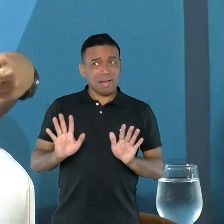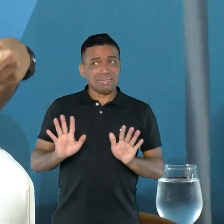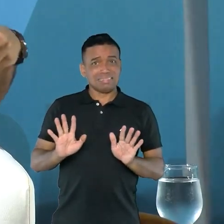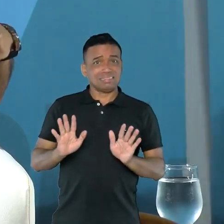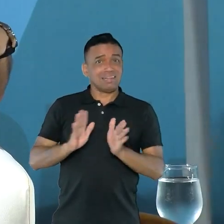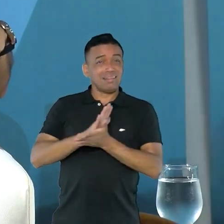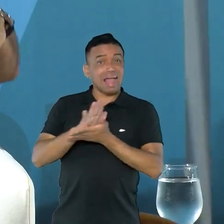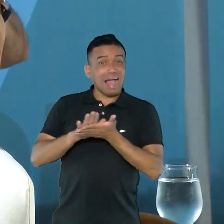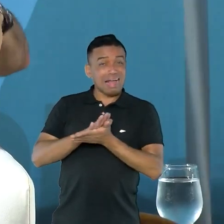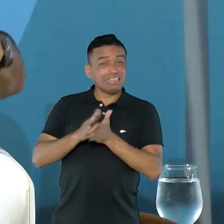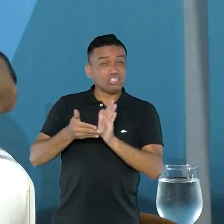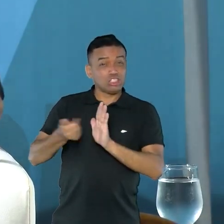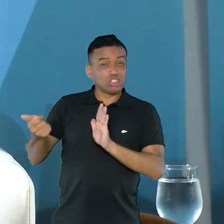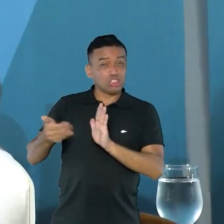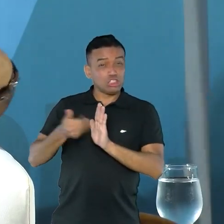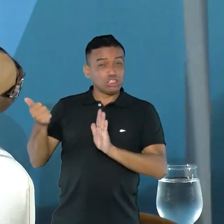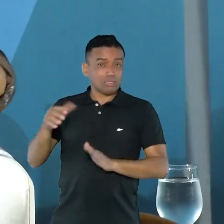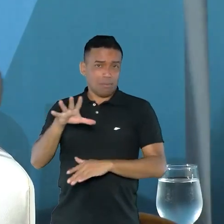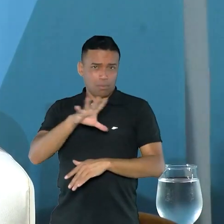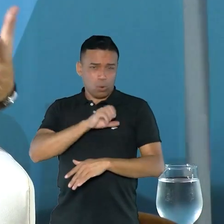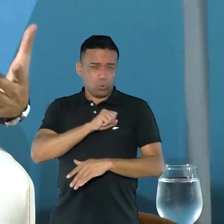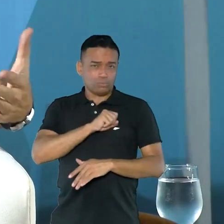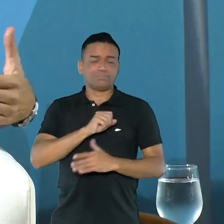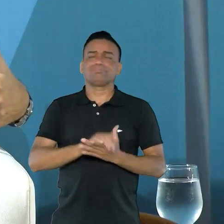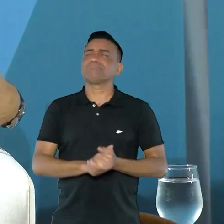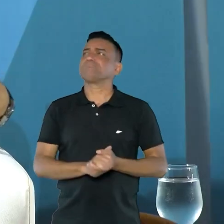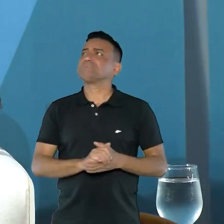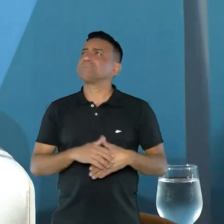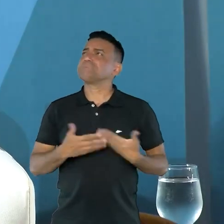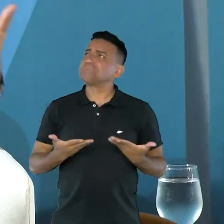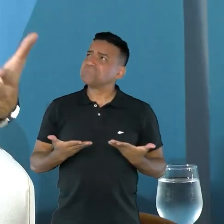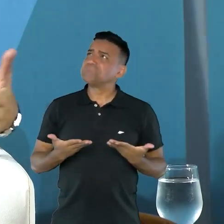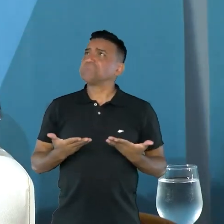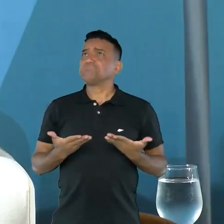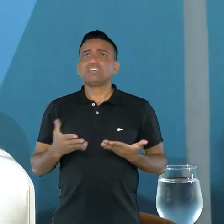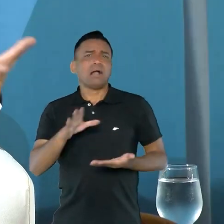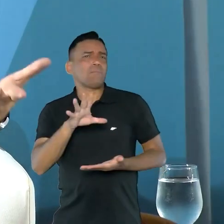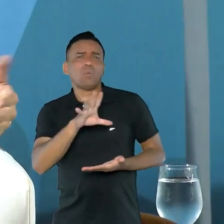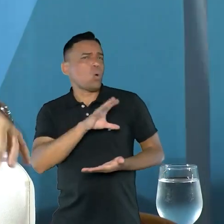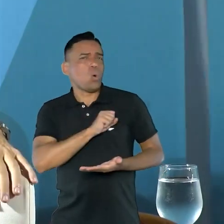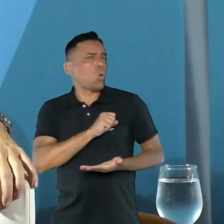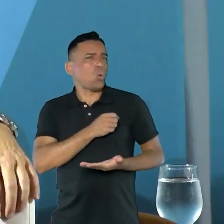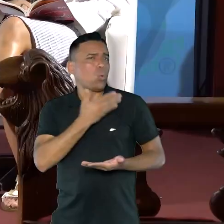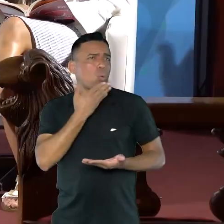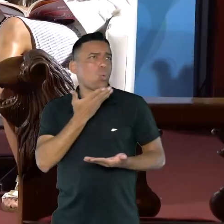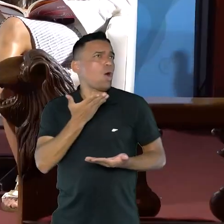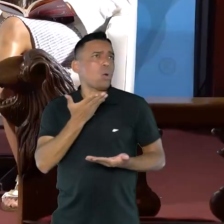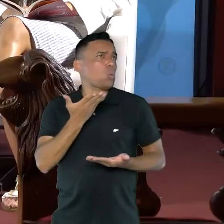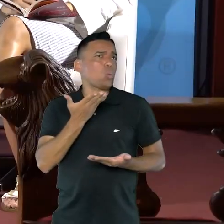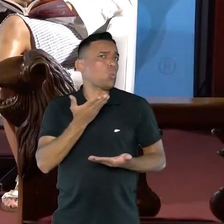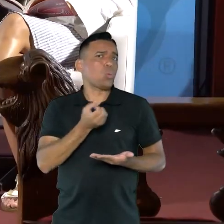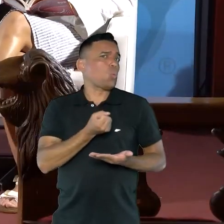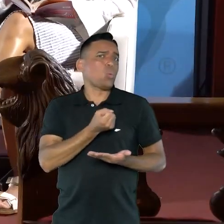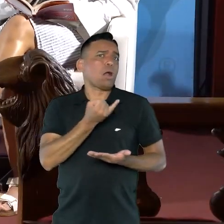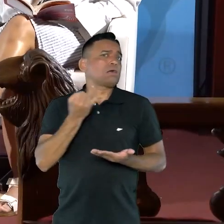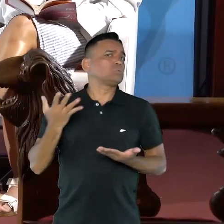E o amor em que grandeza, em que valor, em que lugar?